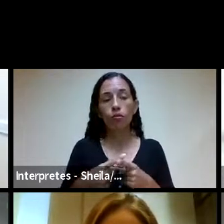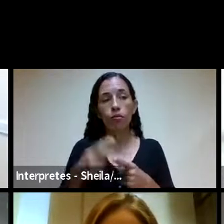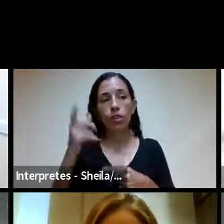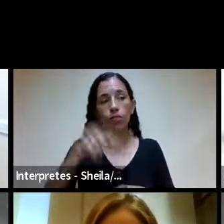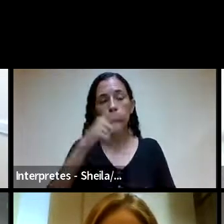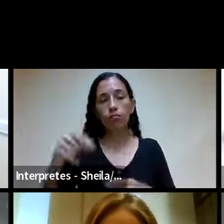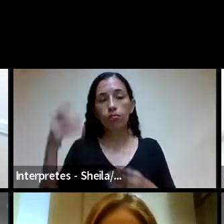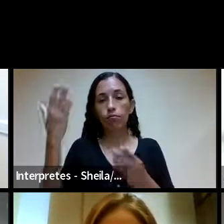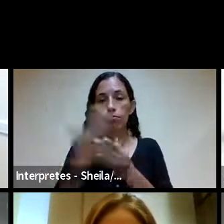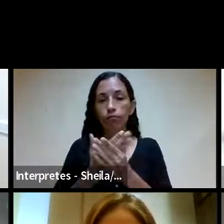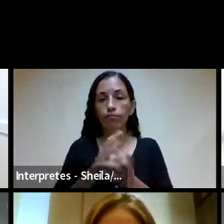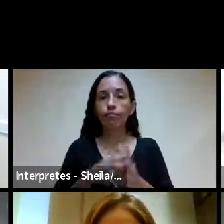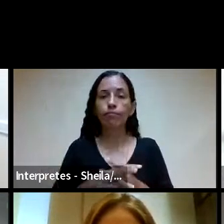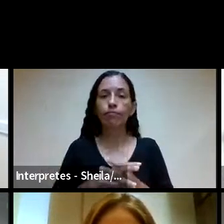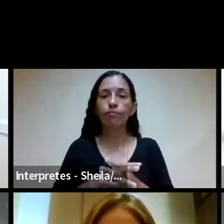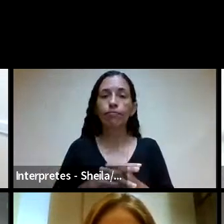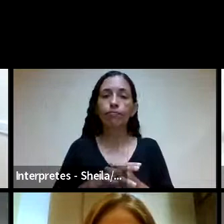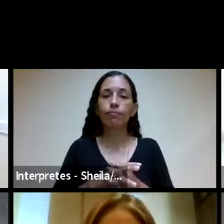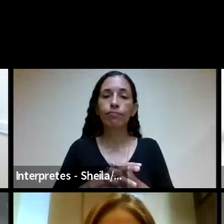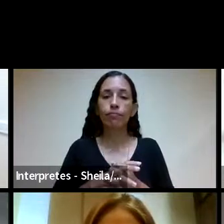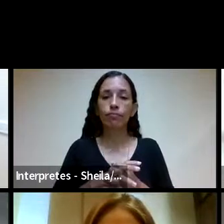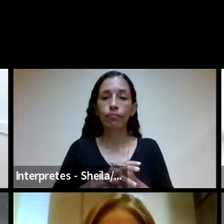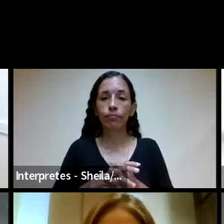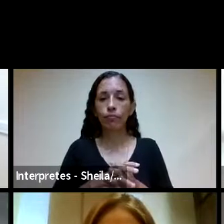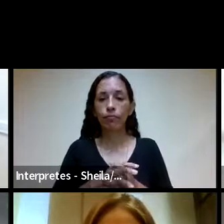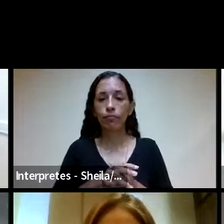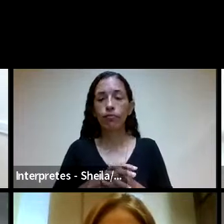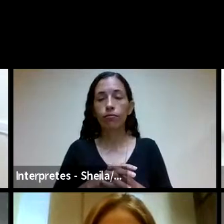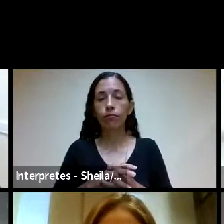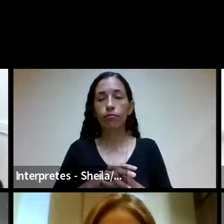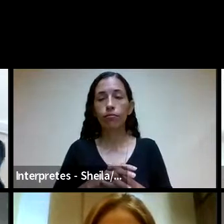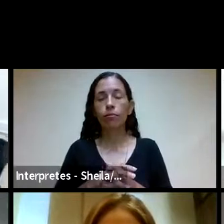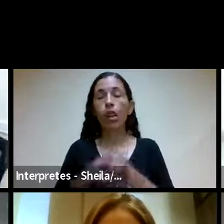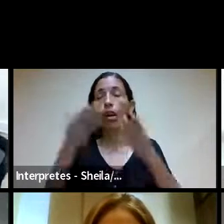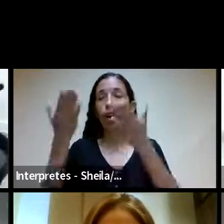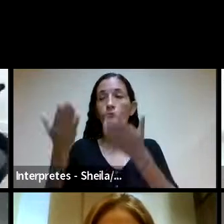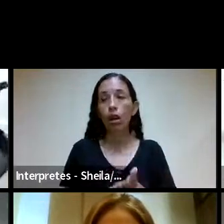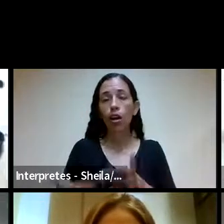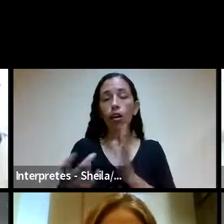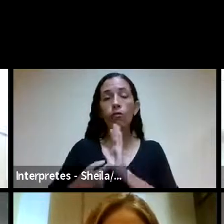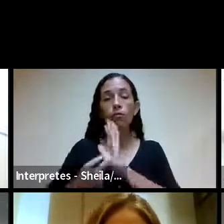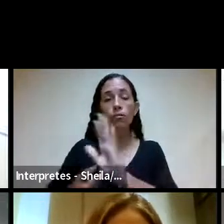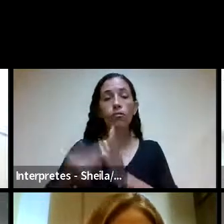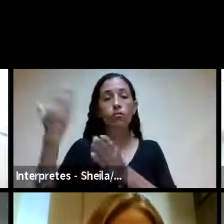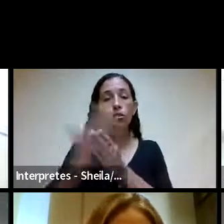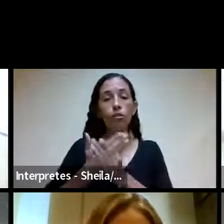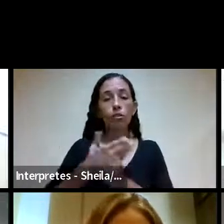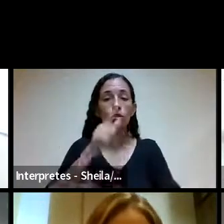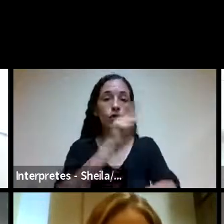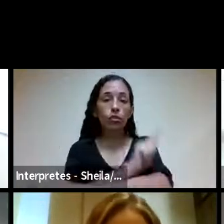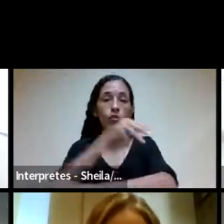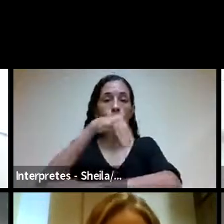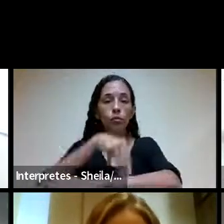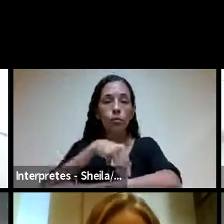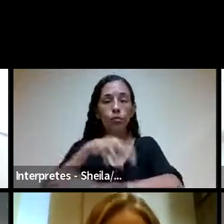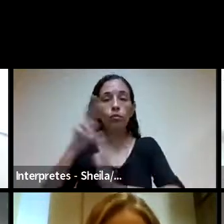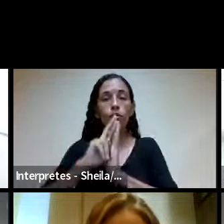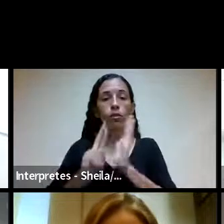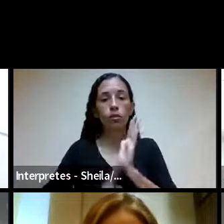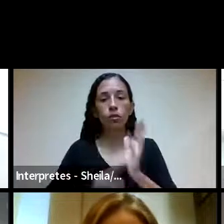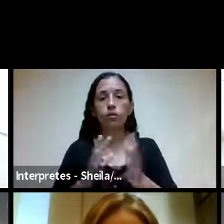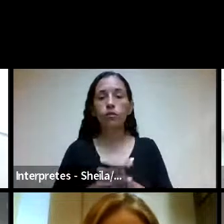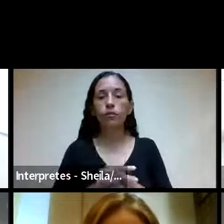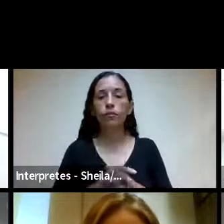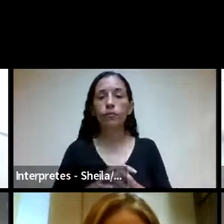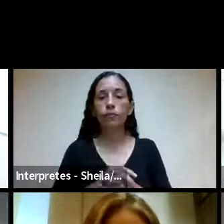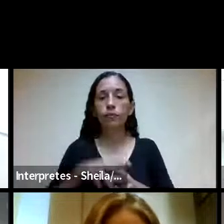anotações, devolvo a palavra ao doutor Geraldo. Muitíssimo obrigado, senhor presidente. Trata-se de recurso eleitoral interposto